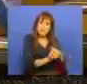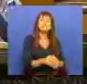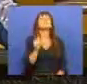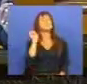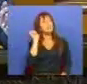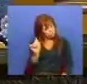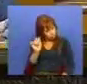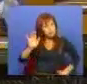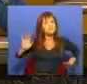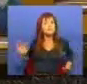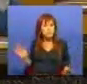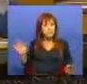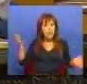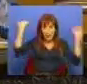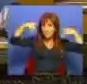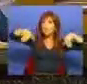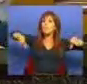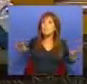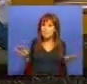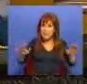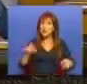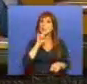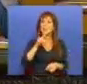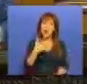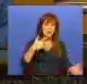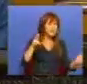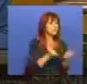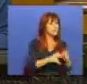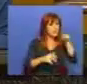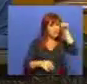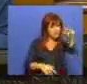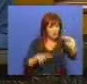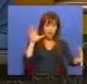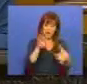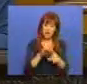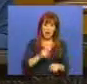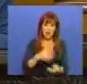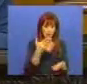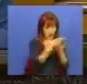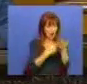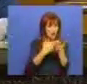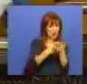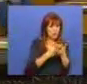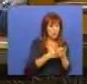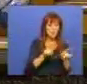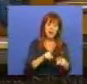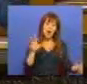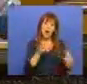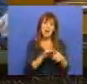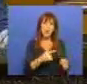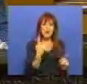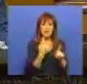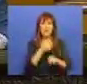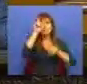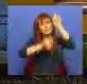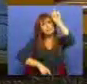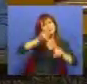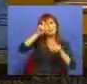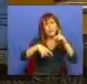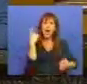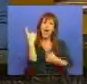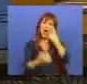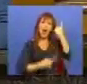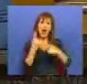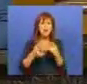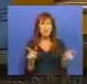Certo, mas o que pode ser verdade em relação à economia que responde a variáveis que muitas